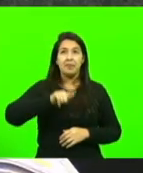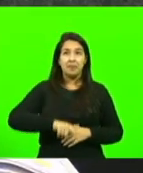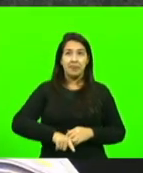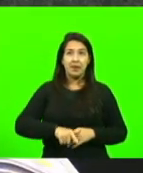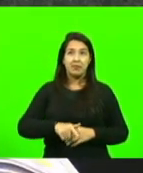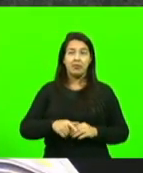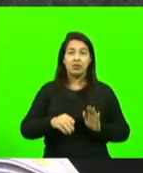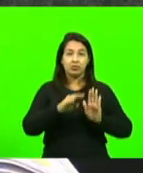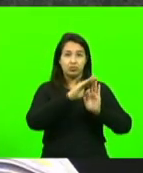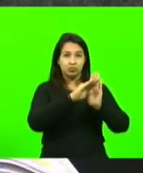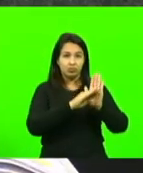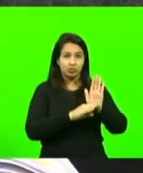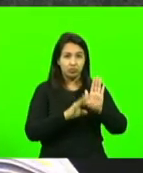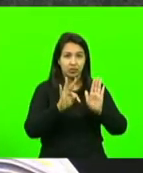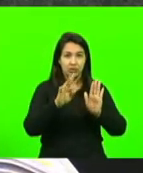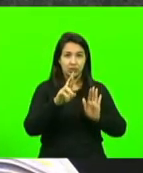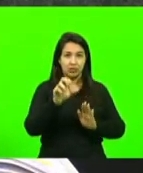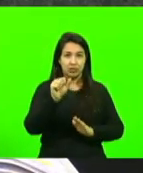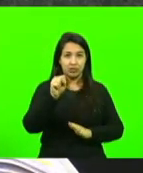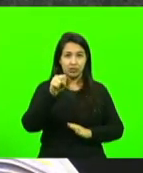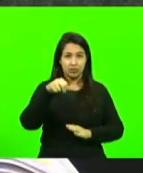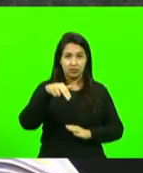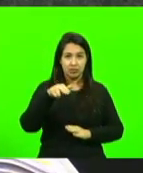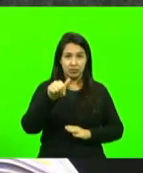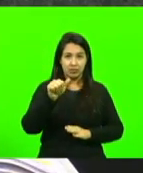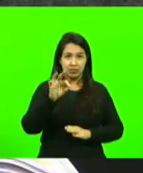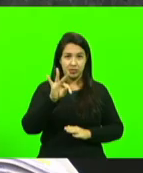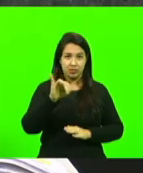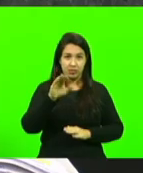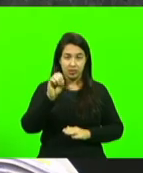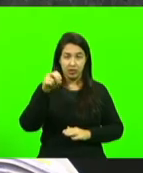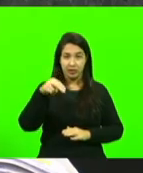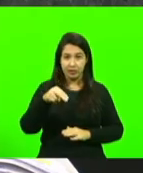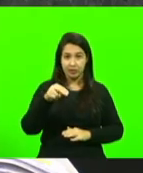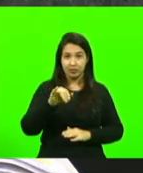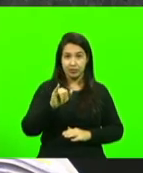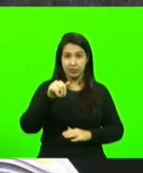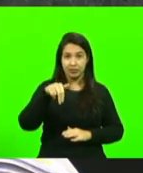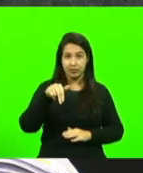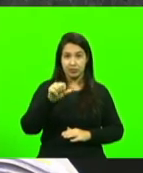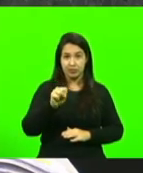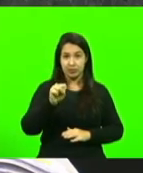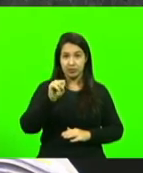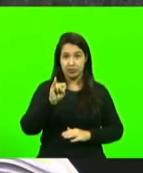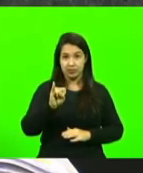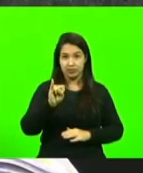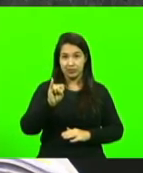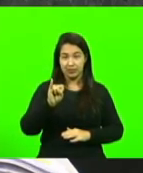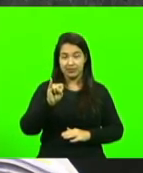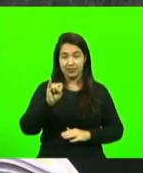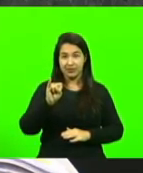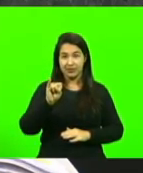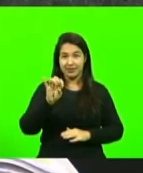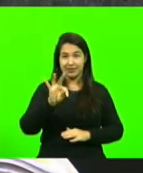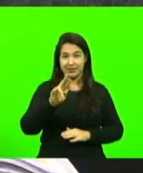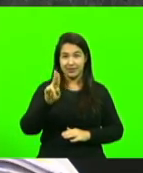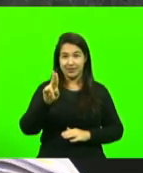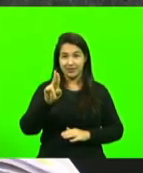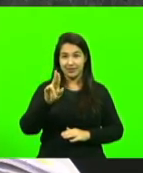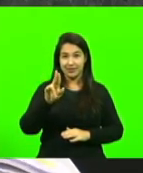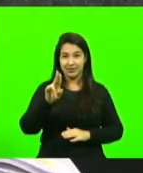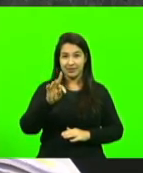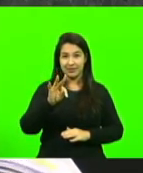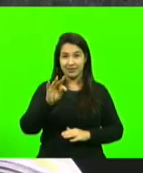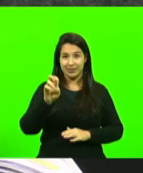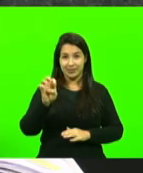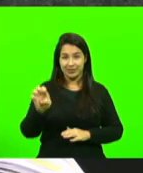dados do translation institute que nas que fala dos últimos 20 anos tá